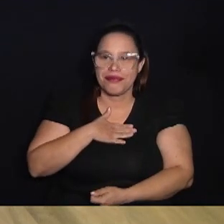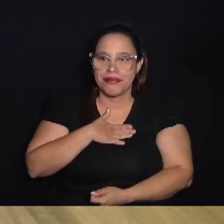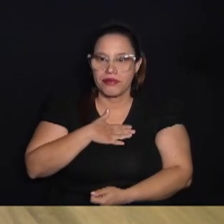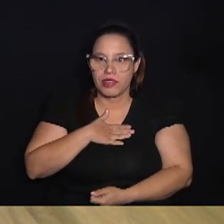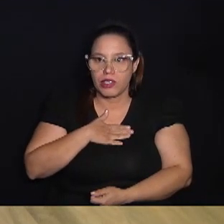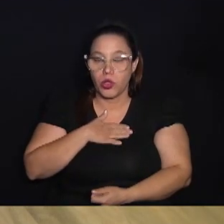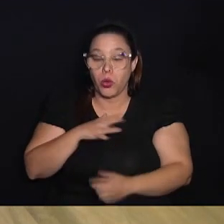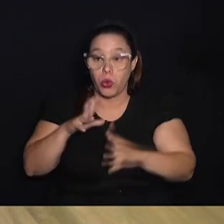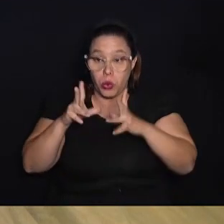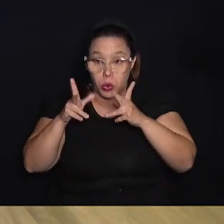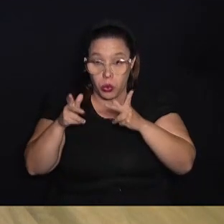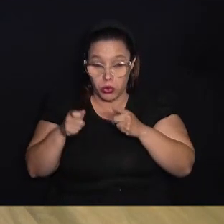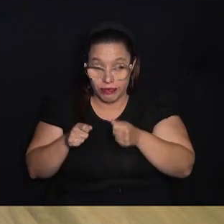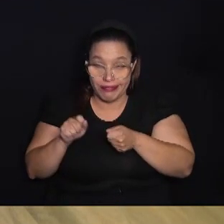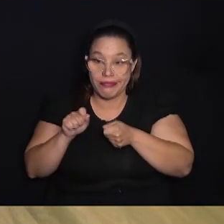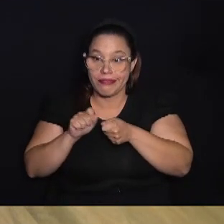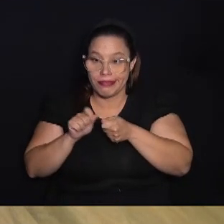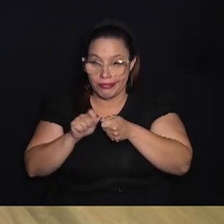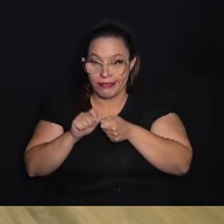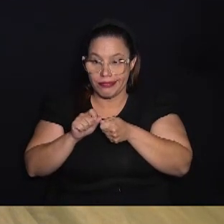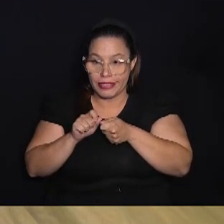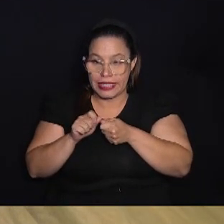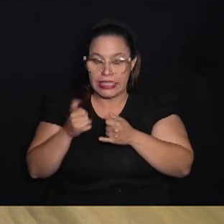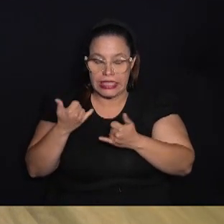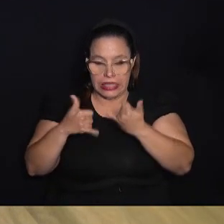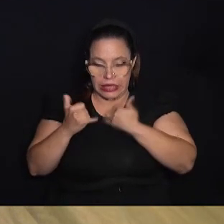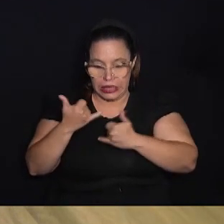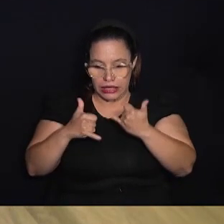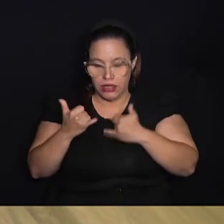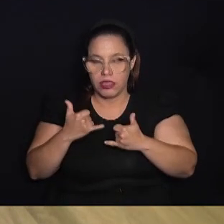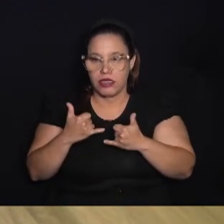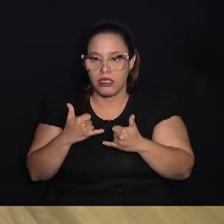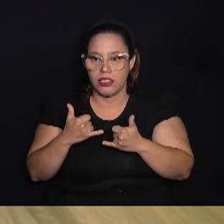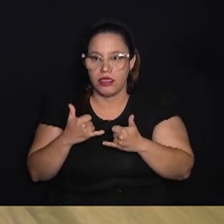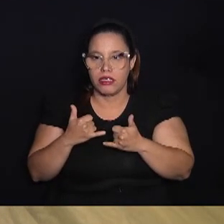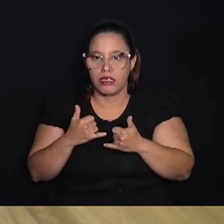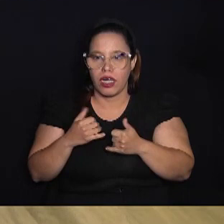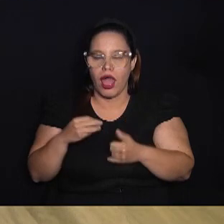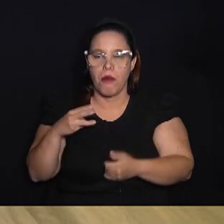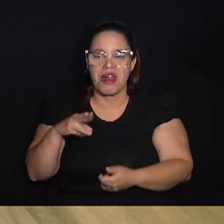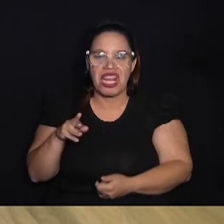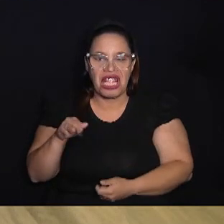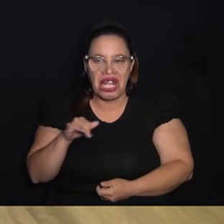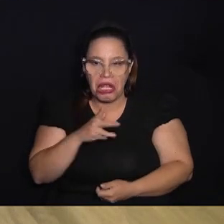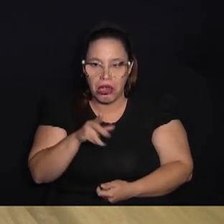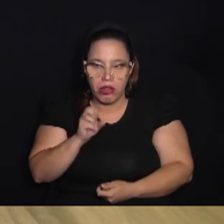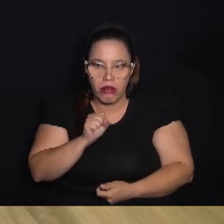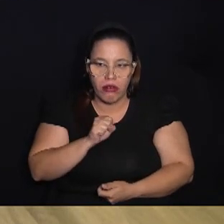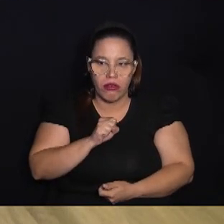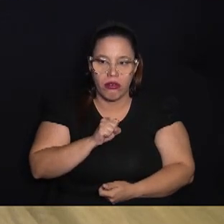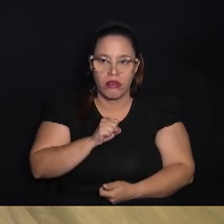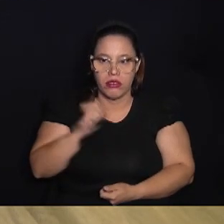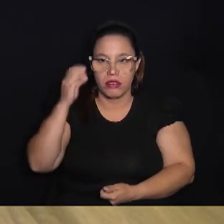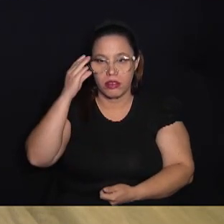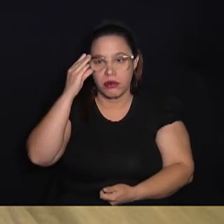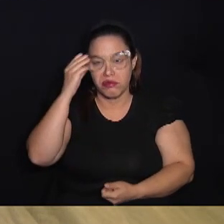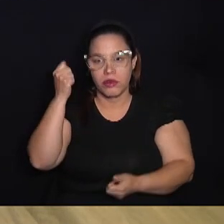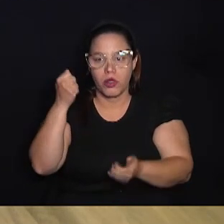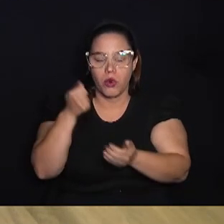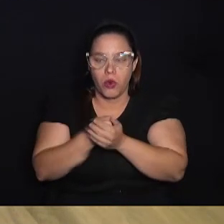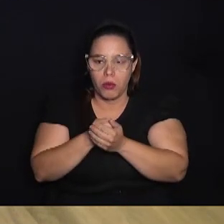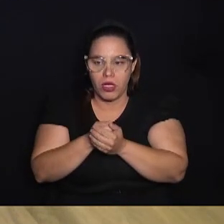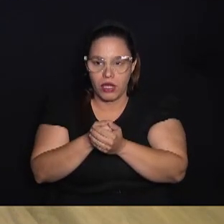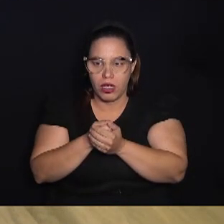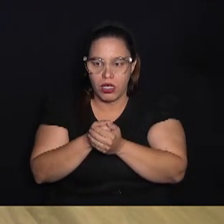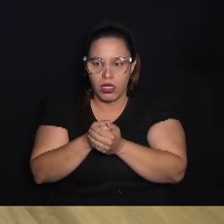tudo que a gente faz é de uma brincadeira e é um pouco e a nossa ambição isso tudo é a gente eh combater o esquecimento